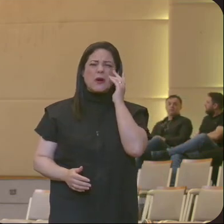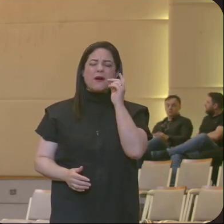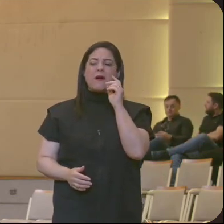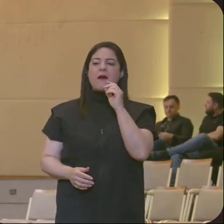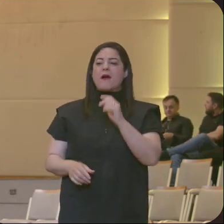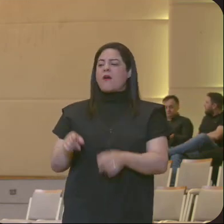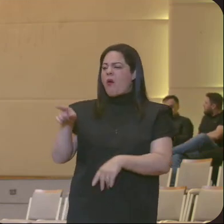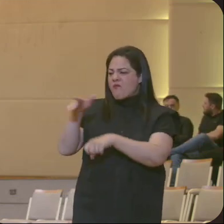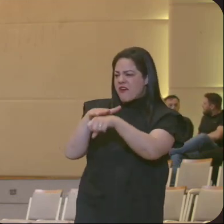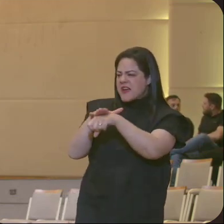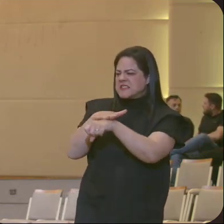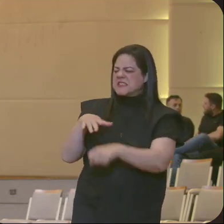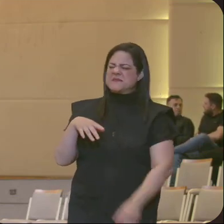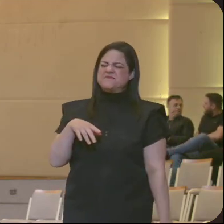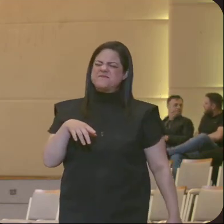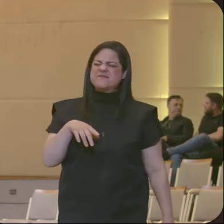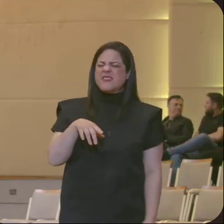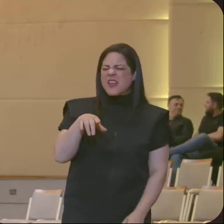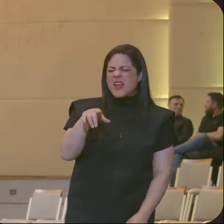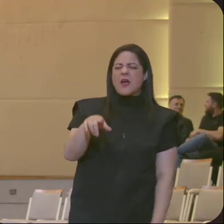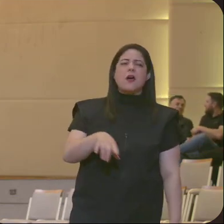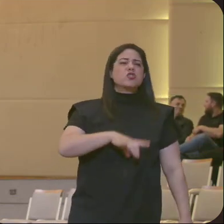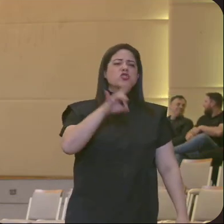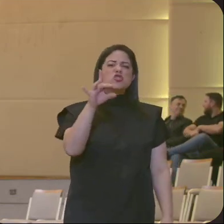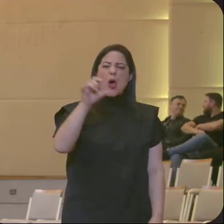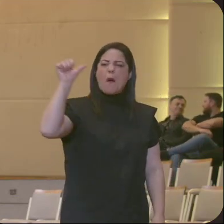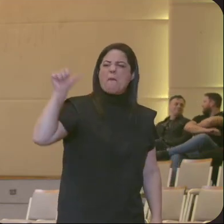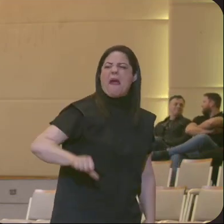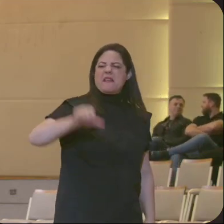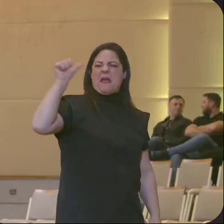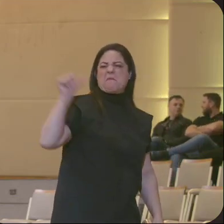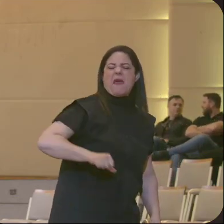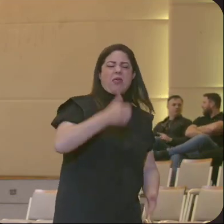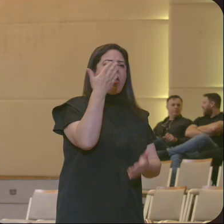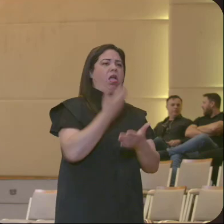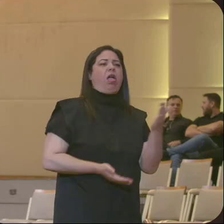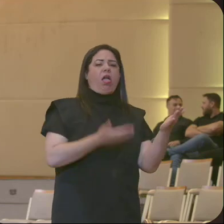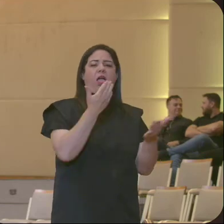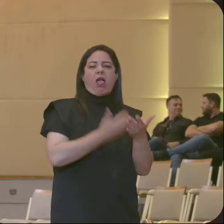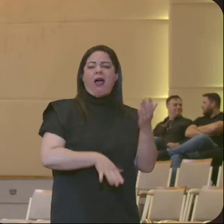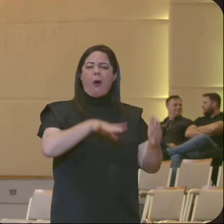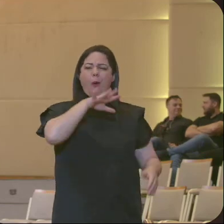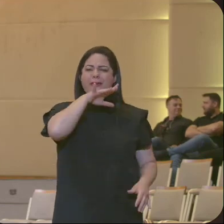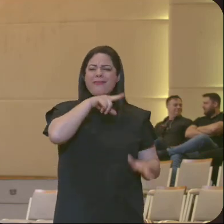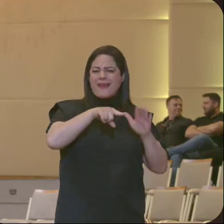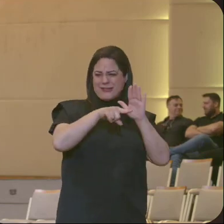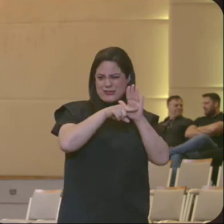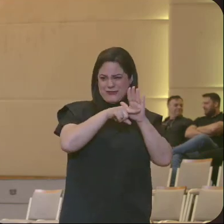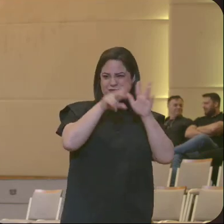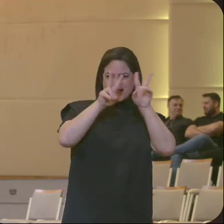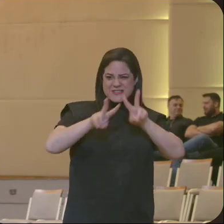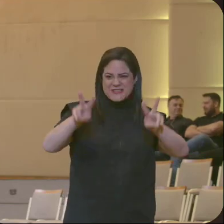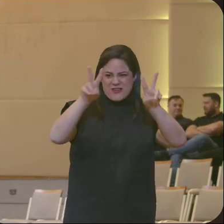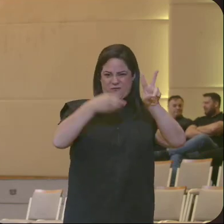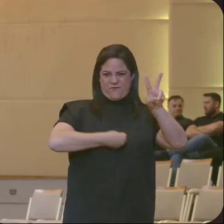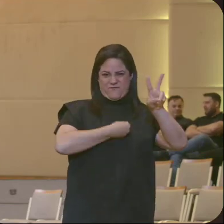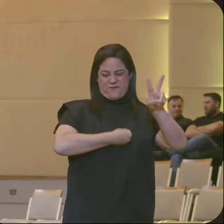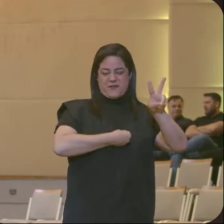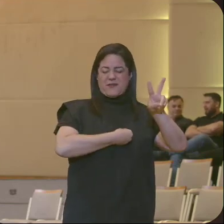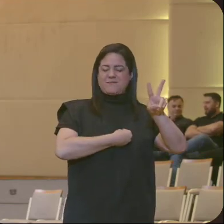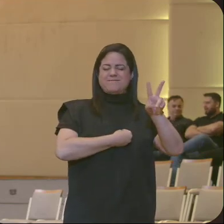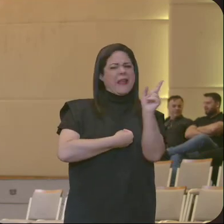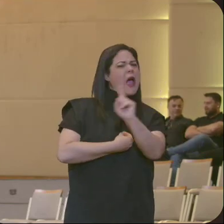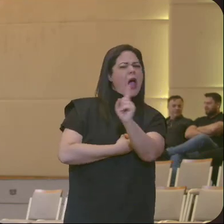Você vai conversar com ela, só tem fracasso na fala dela. Ele não está dizendo isso. Mas ele está dizendo que a gente